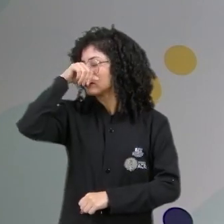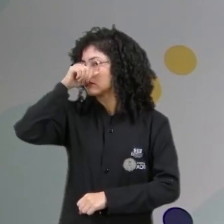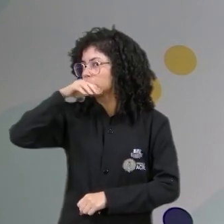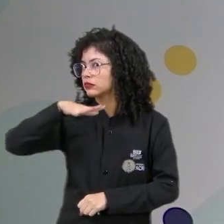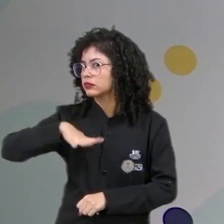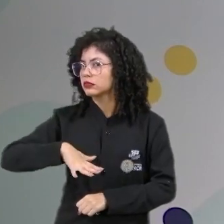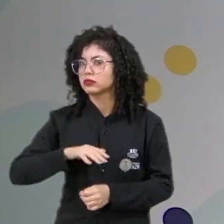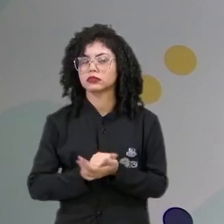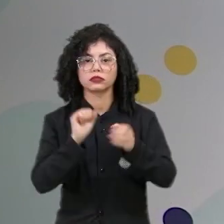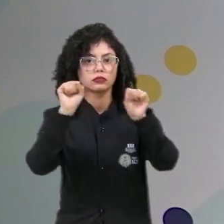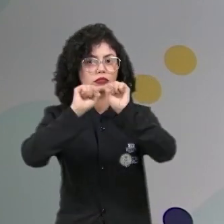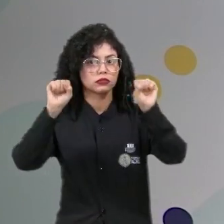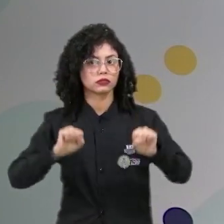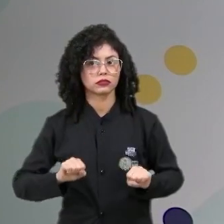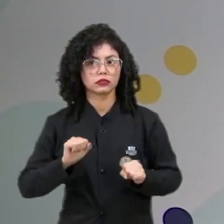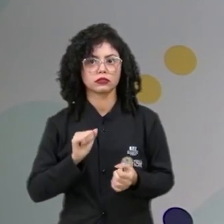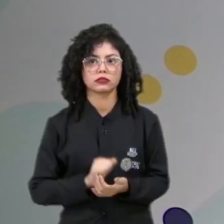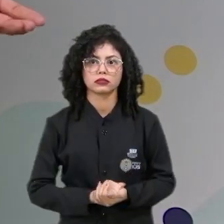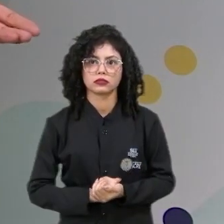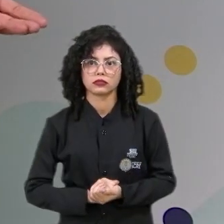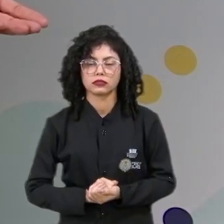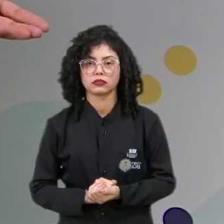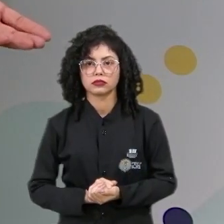respiratório, do sistema